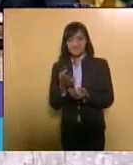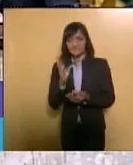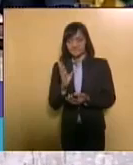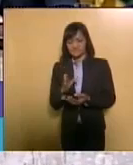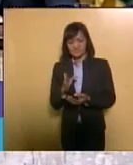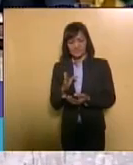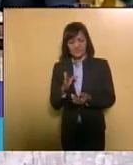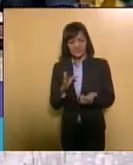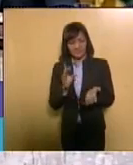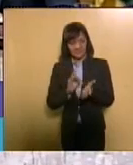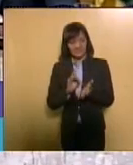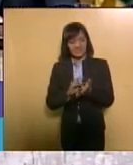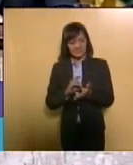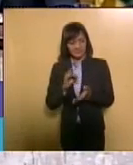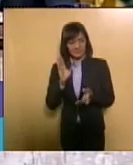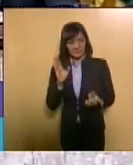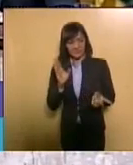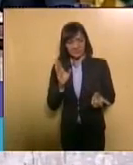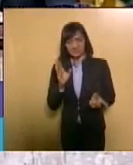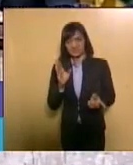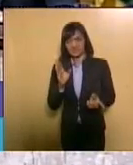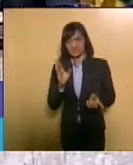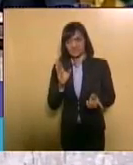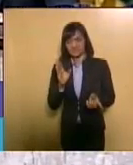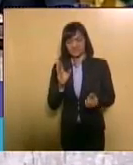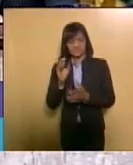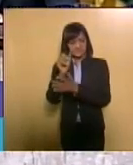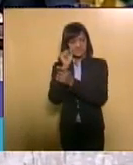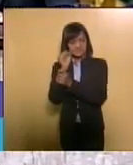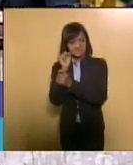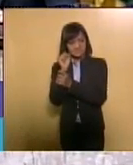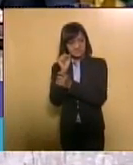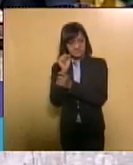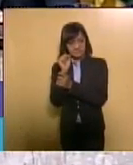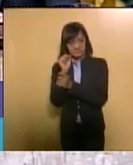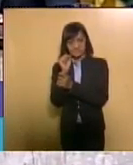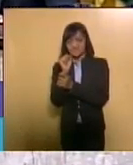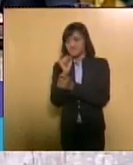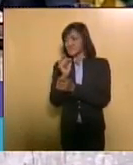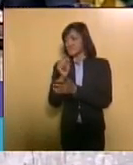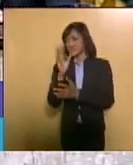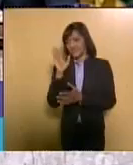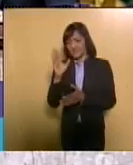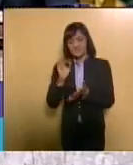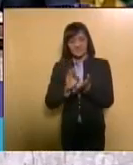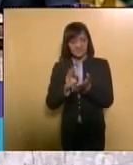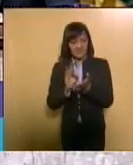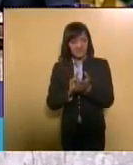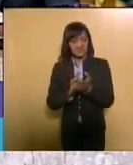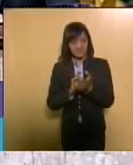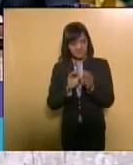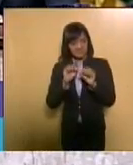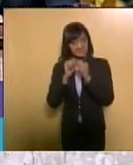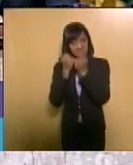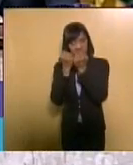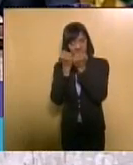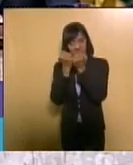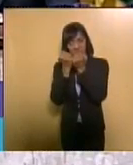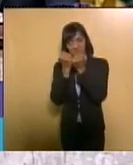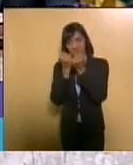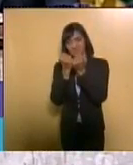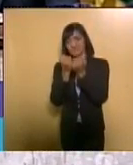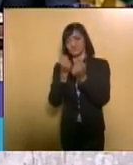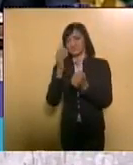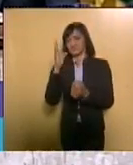da ação social com a cultura com a educação com a segurança pública com a saúde né com esporte lazer nós